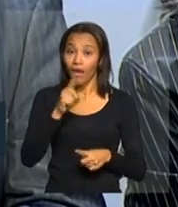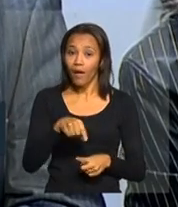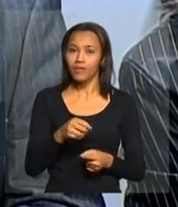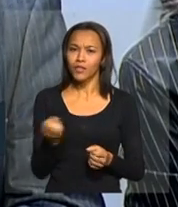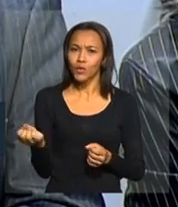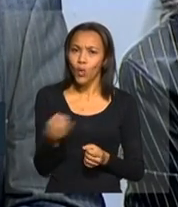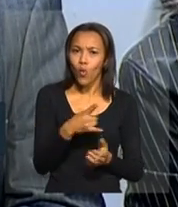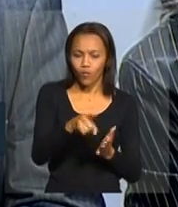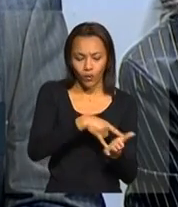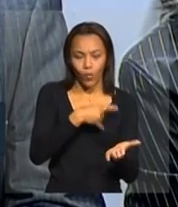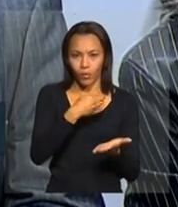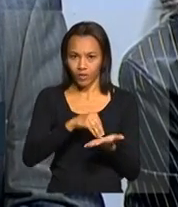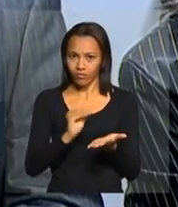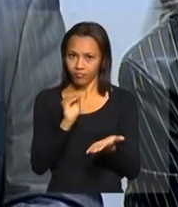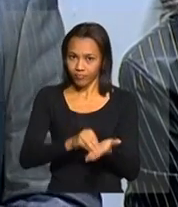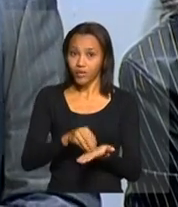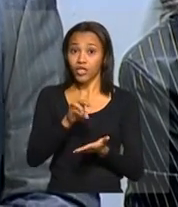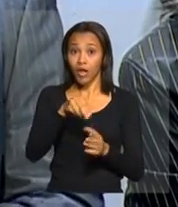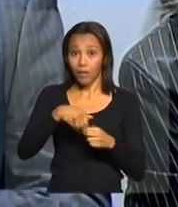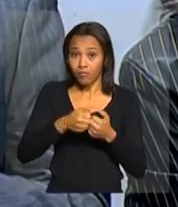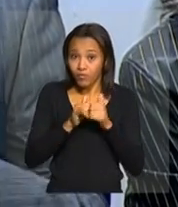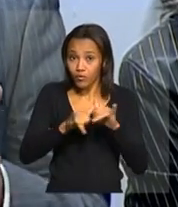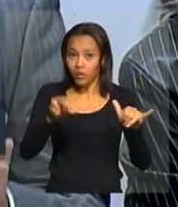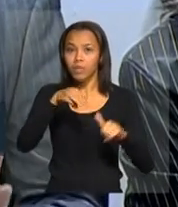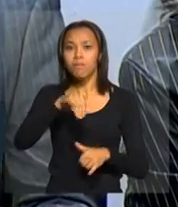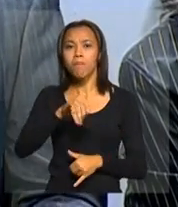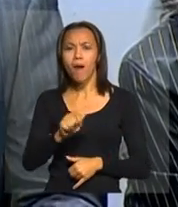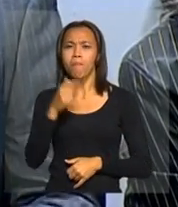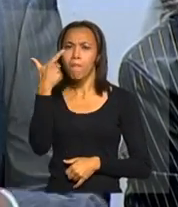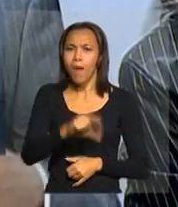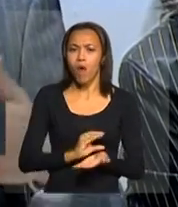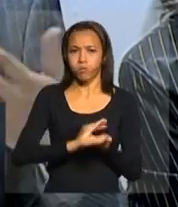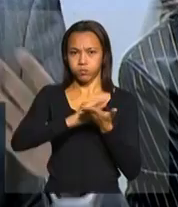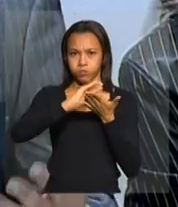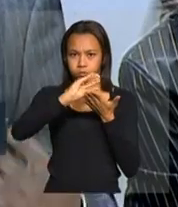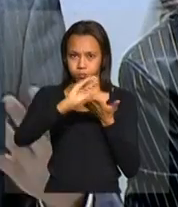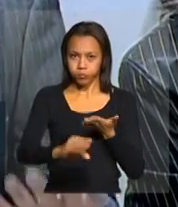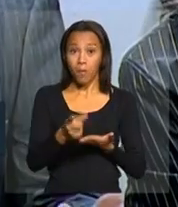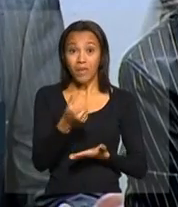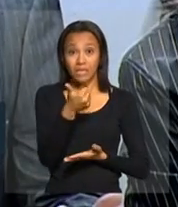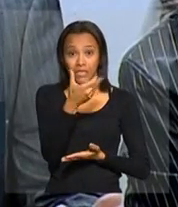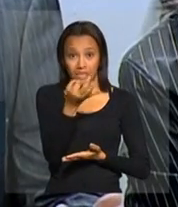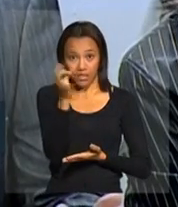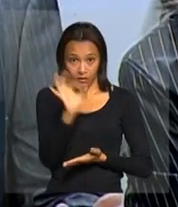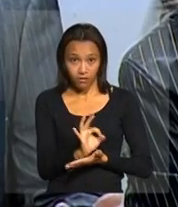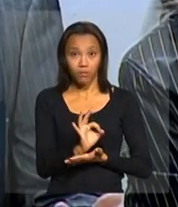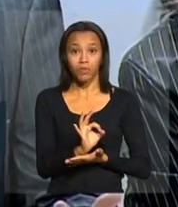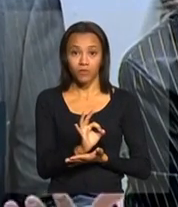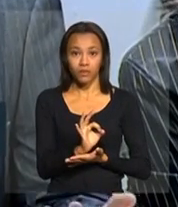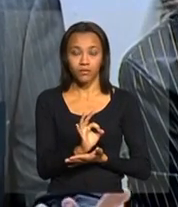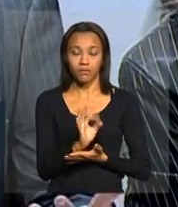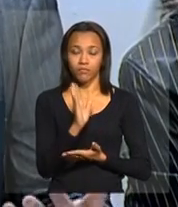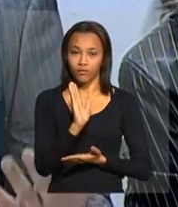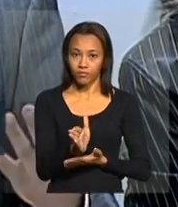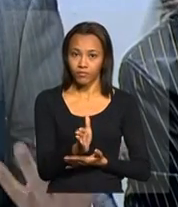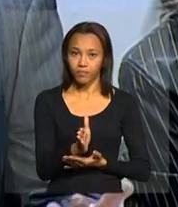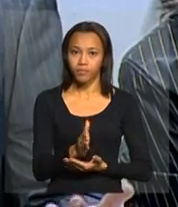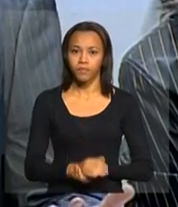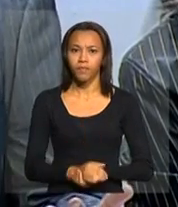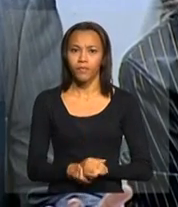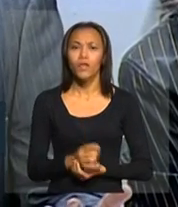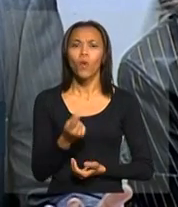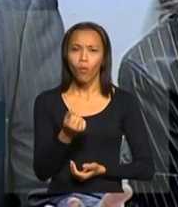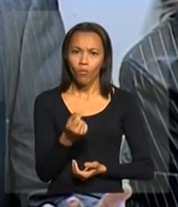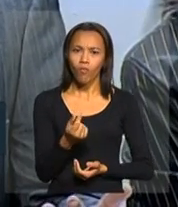nova portaria que nós editamos em maio, que dá mais recursos, aumenta em 60%, a tabela SUS, o valor